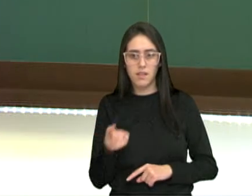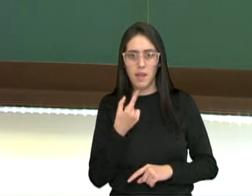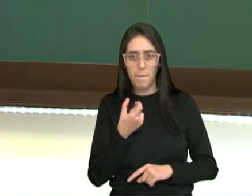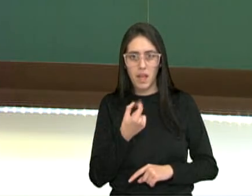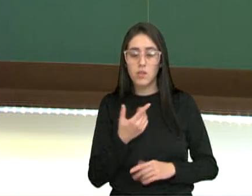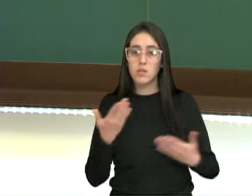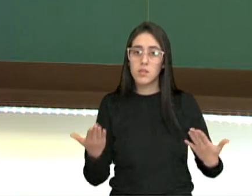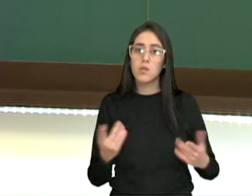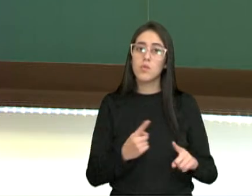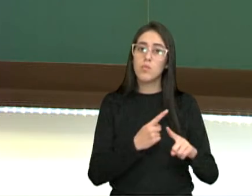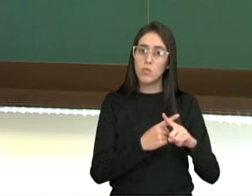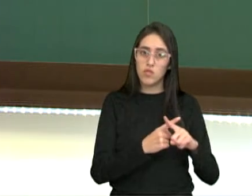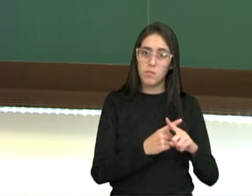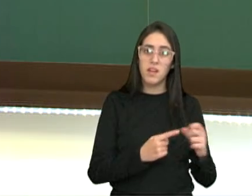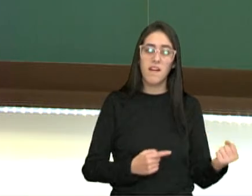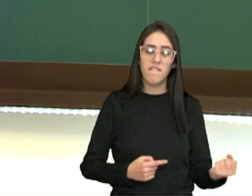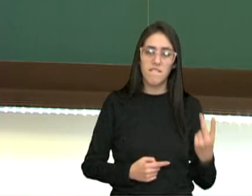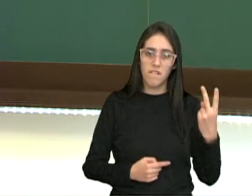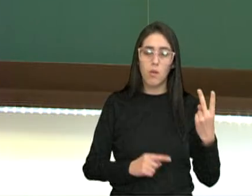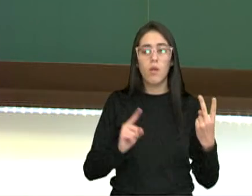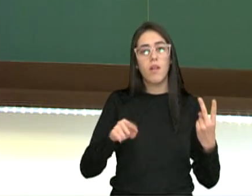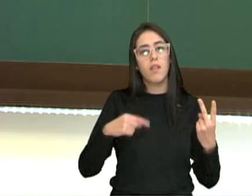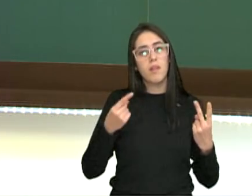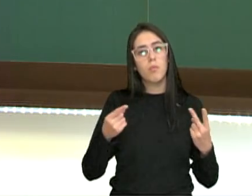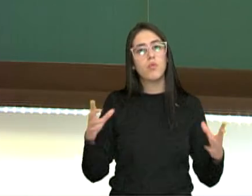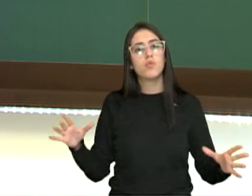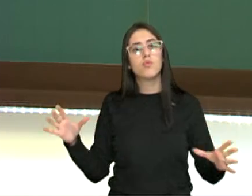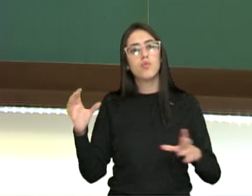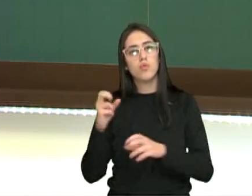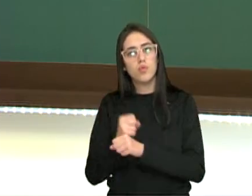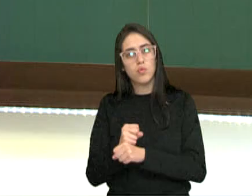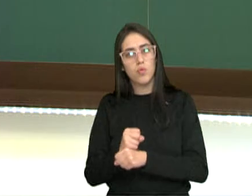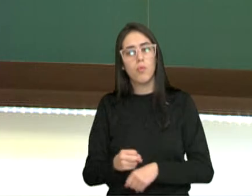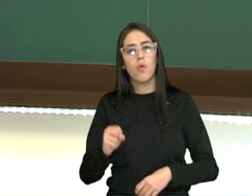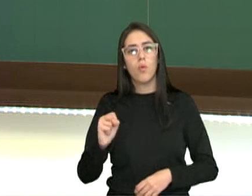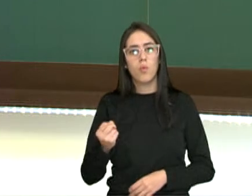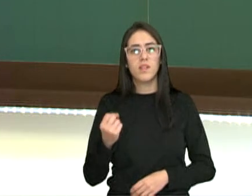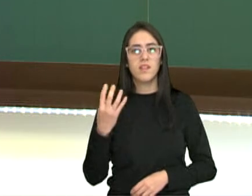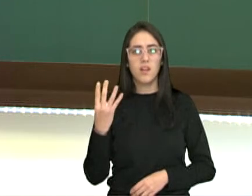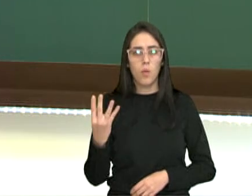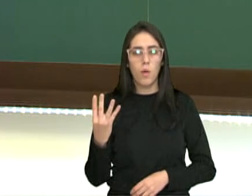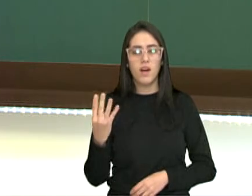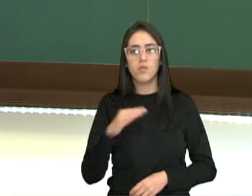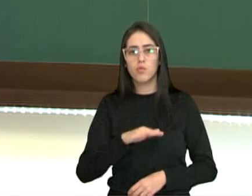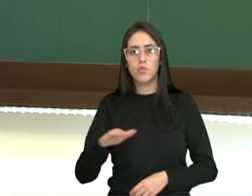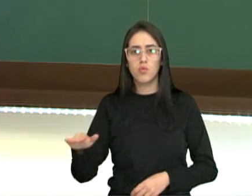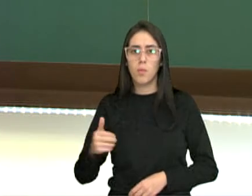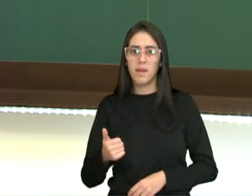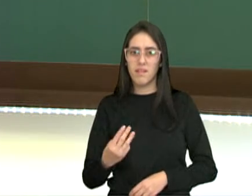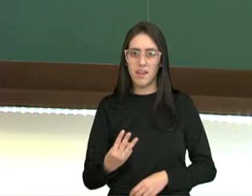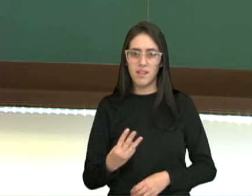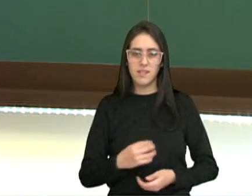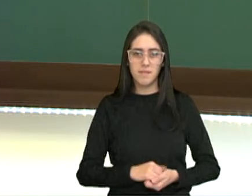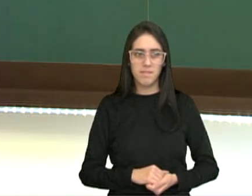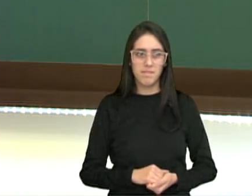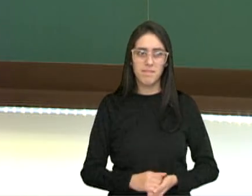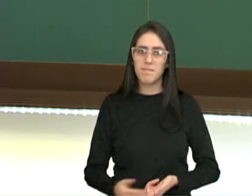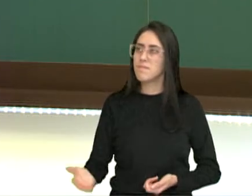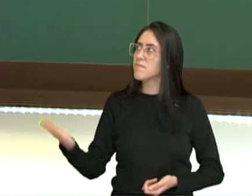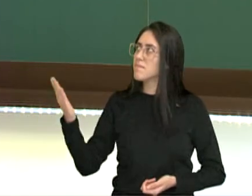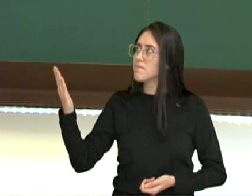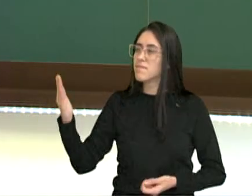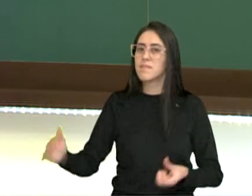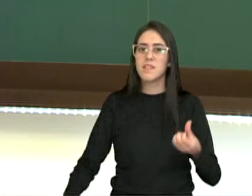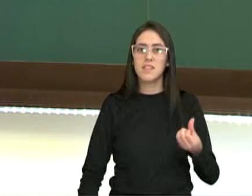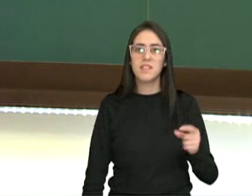multiplico primeiro os valores, depois eu somo, fica 84 sobre 13, que vai dar